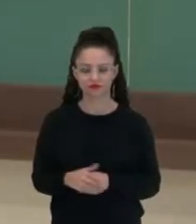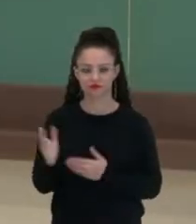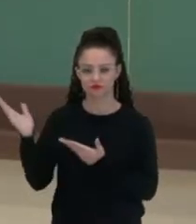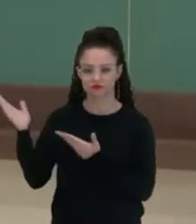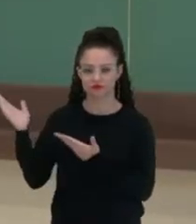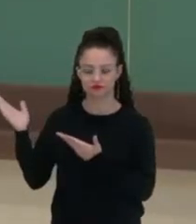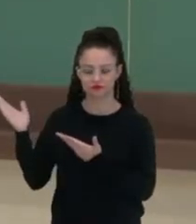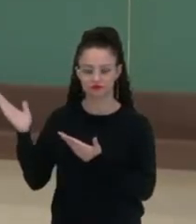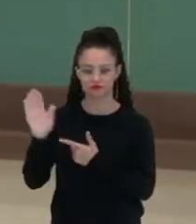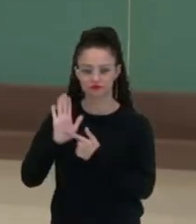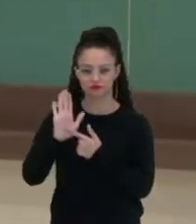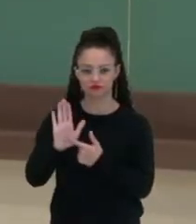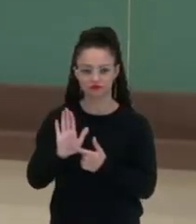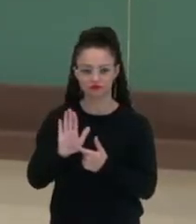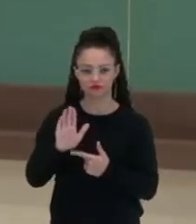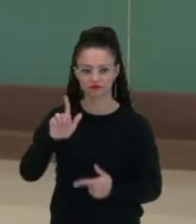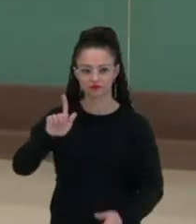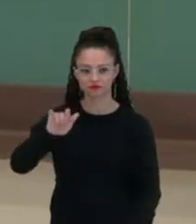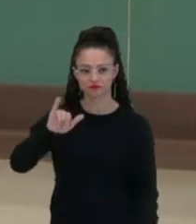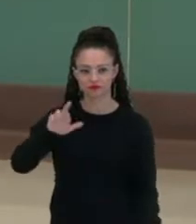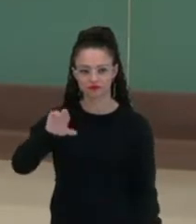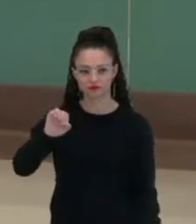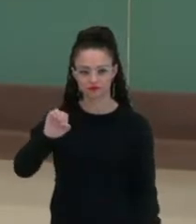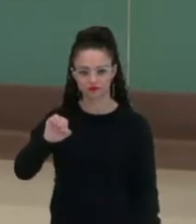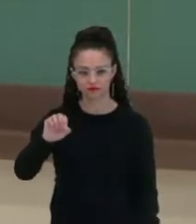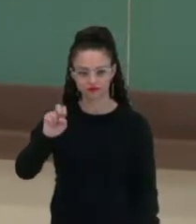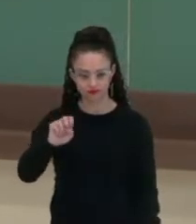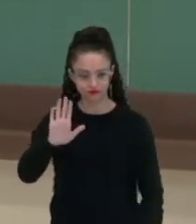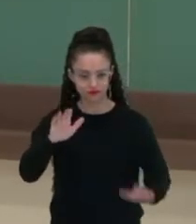a gente tem um grió, daqui a pouquinho a gente vai falar sobre os griós.